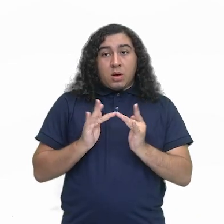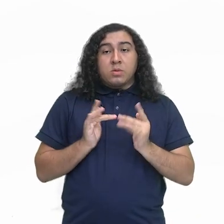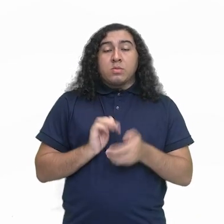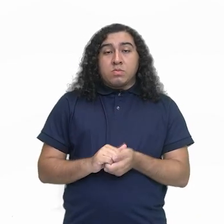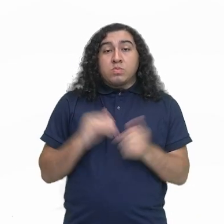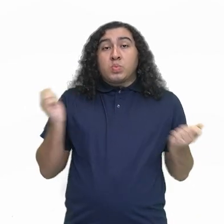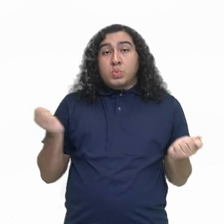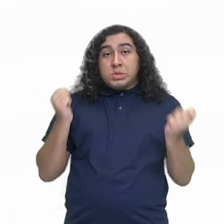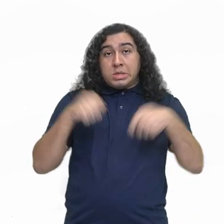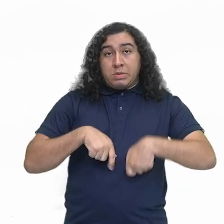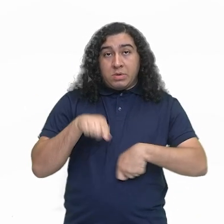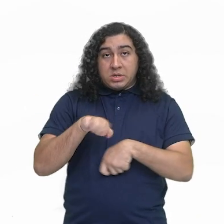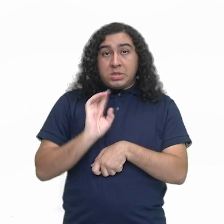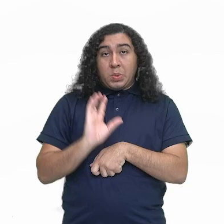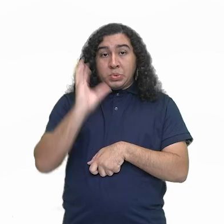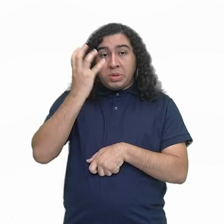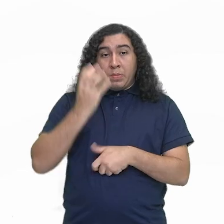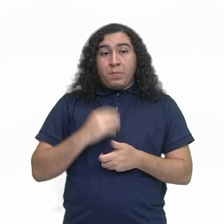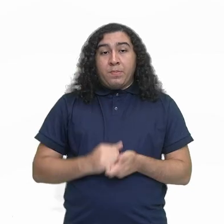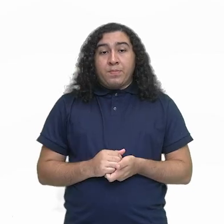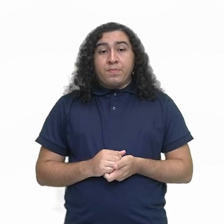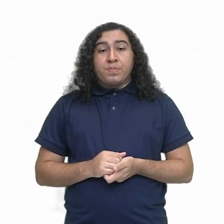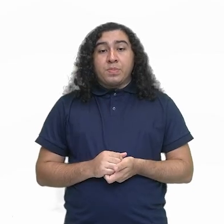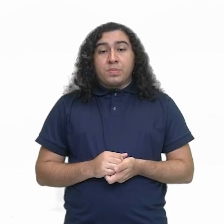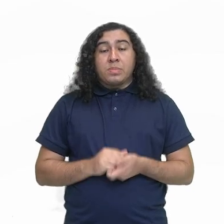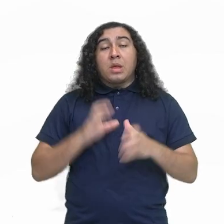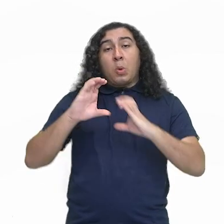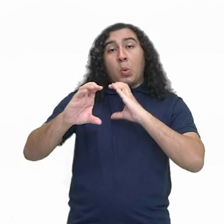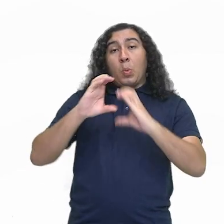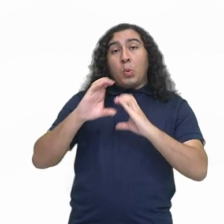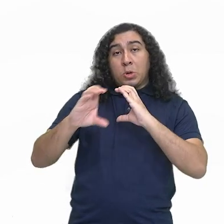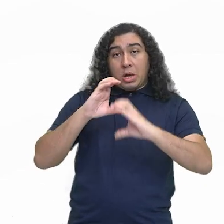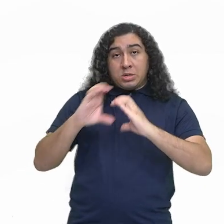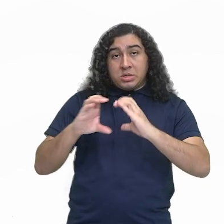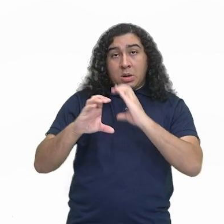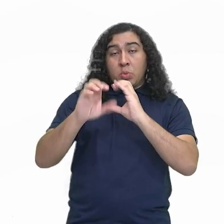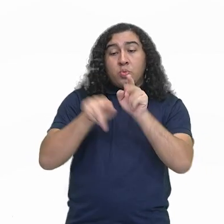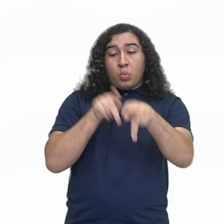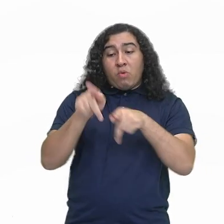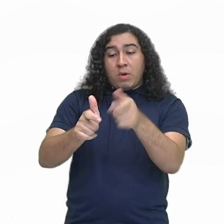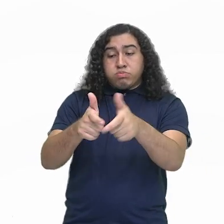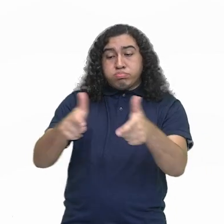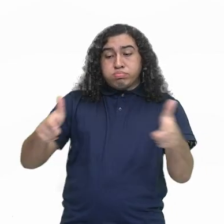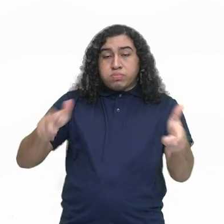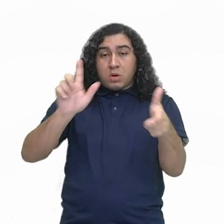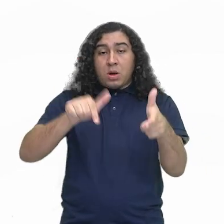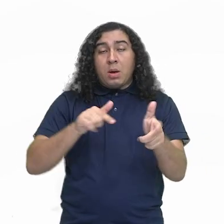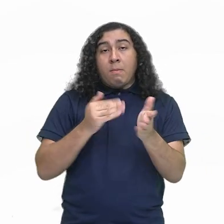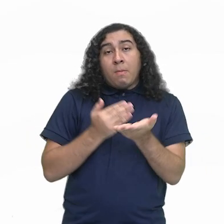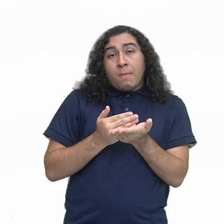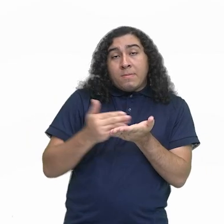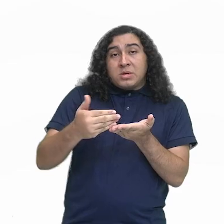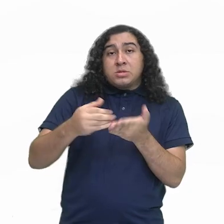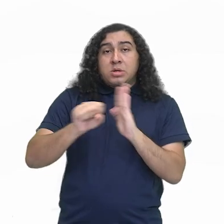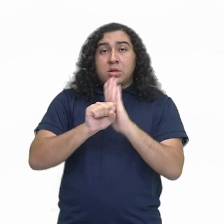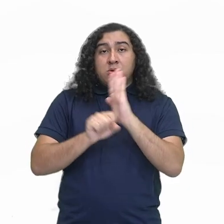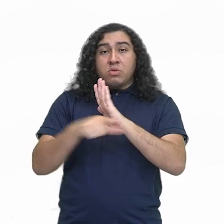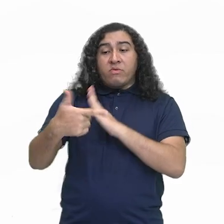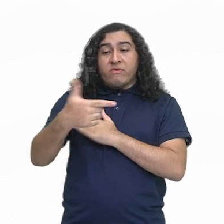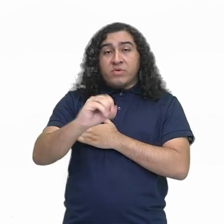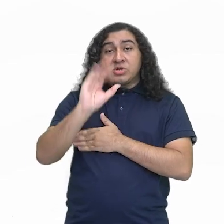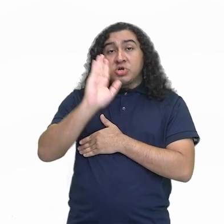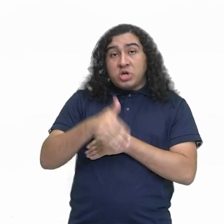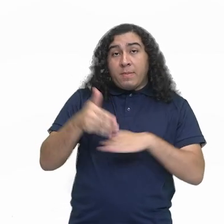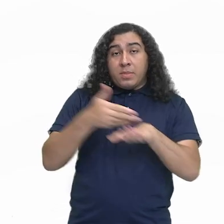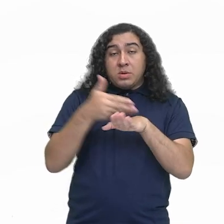permitem, né, a socialização. Os meios de comunicação de massa, a partir do século XX, foram incluídos nesse grupo, em